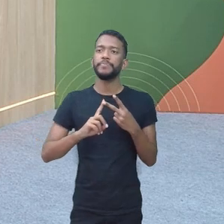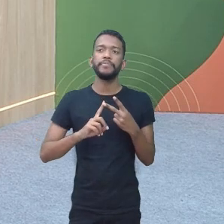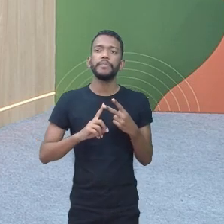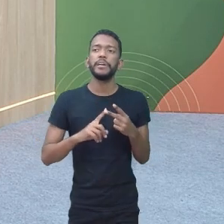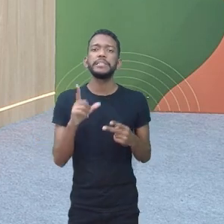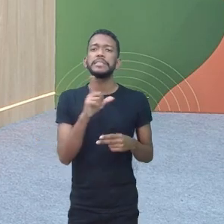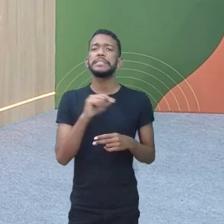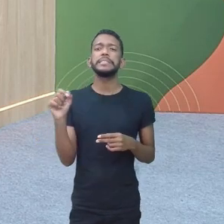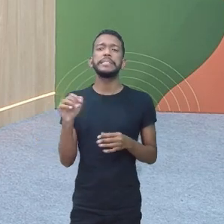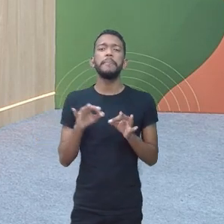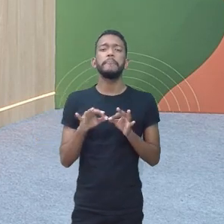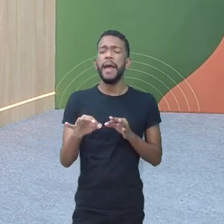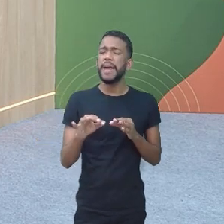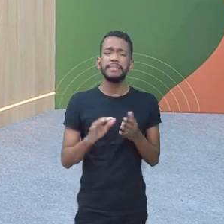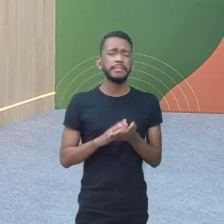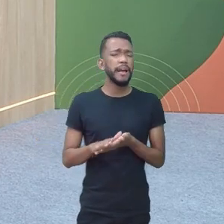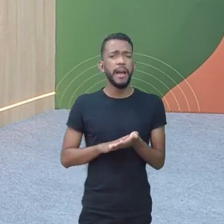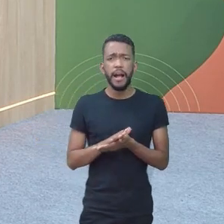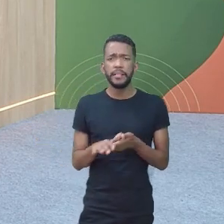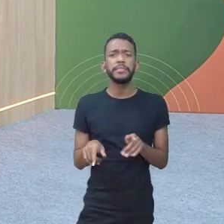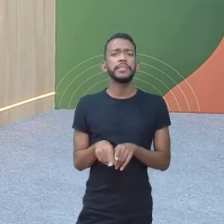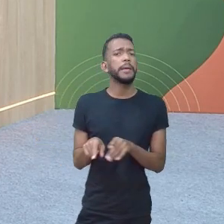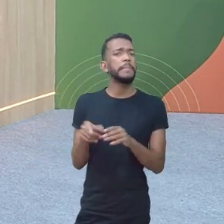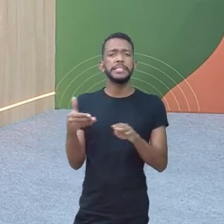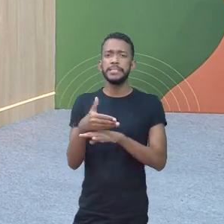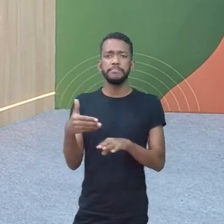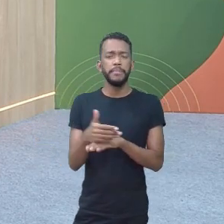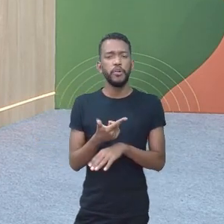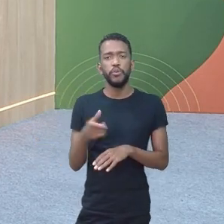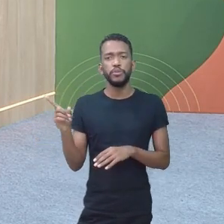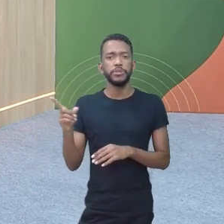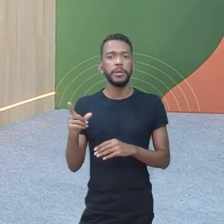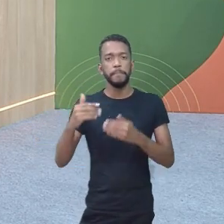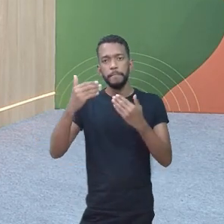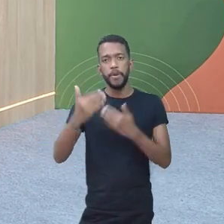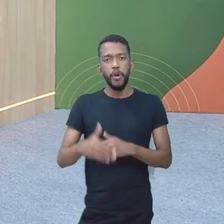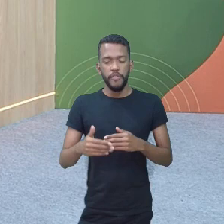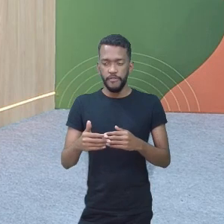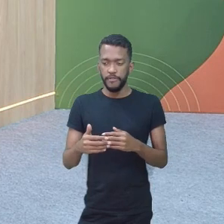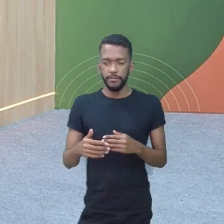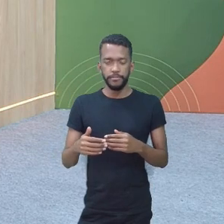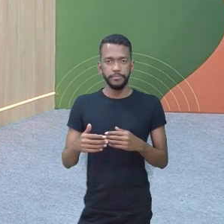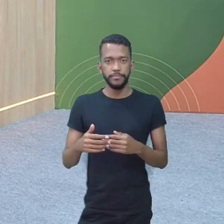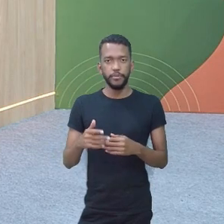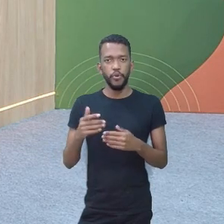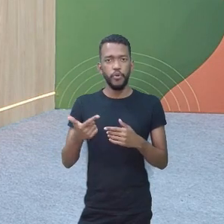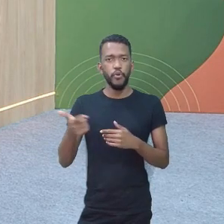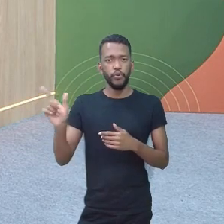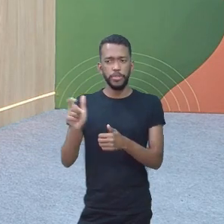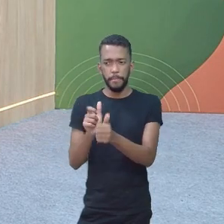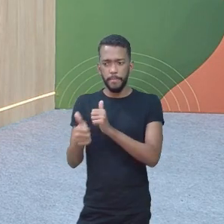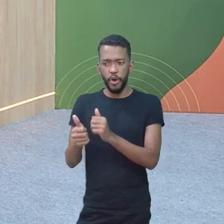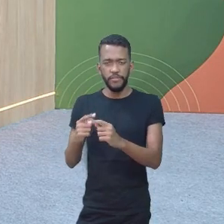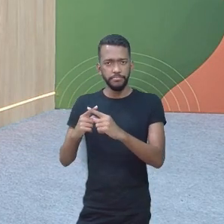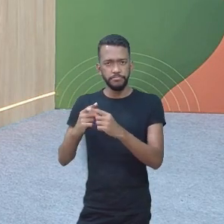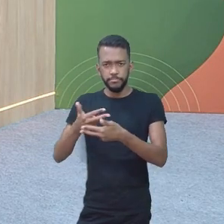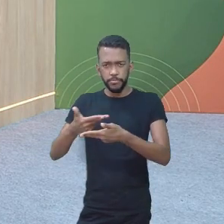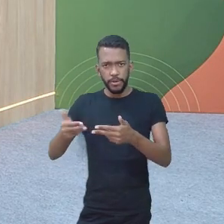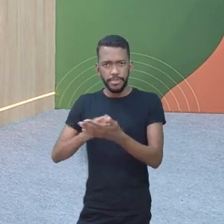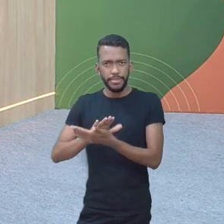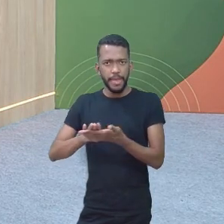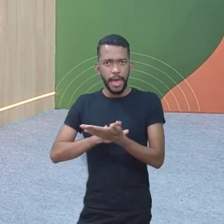100 metros, mesmo sem ter participado de alguma outra prova das Olimpíadas, ele é considerado uma das